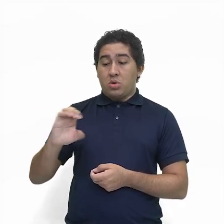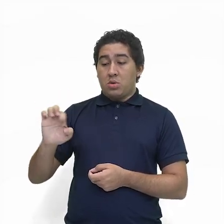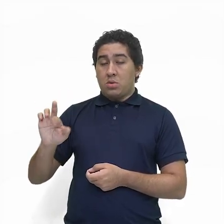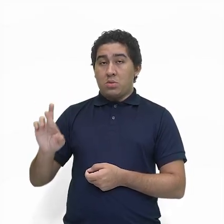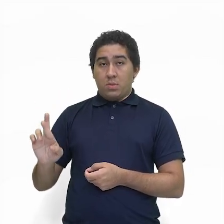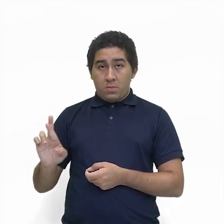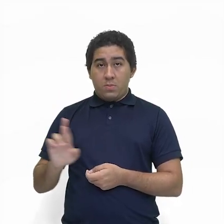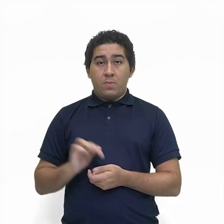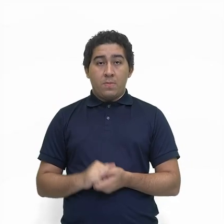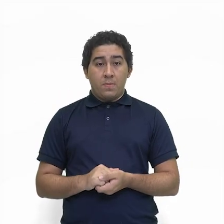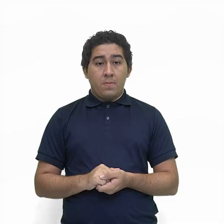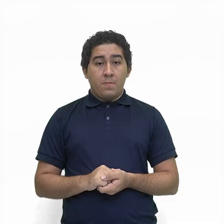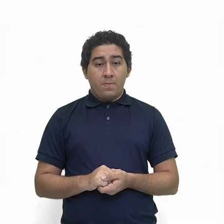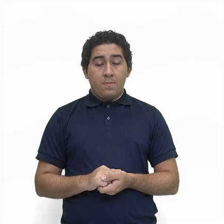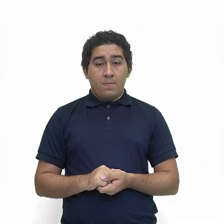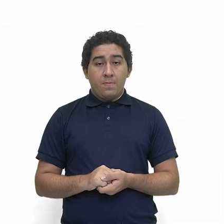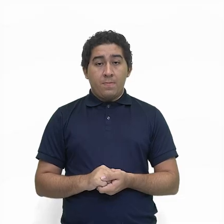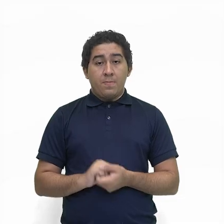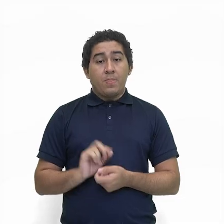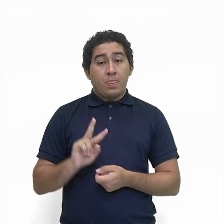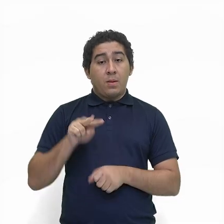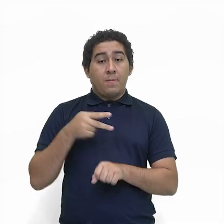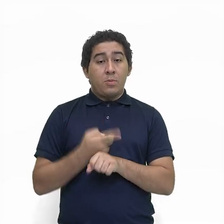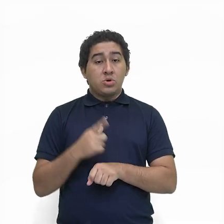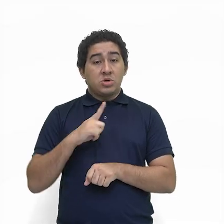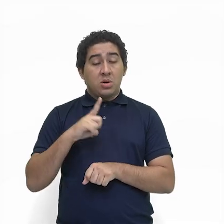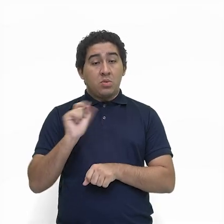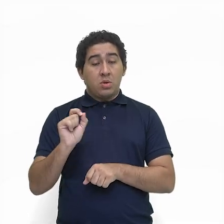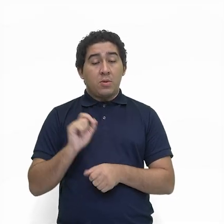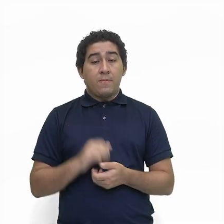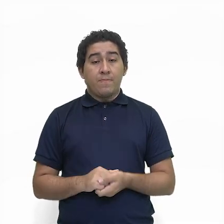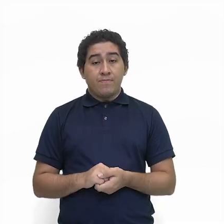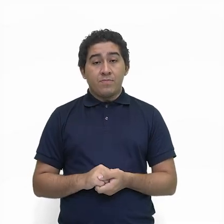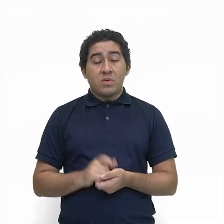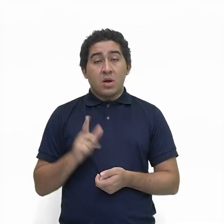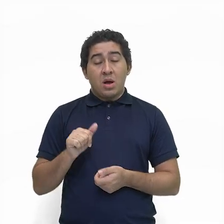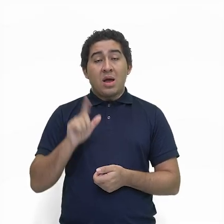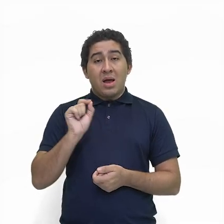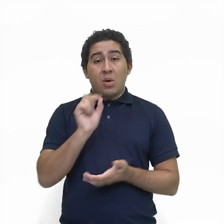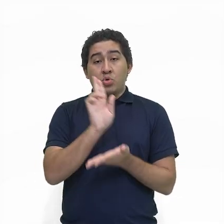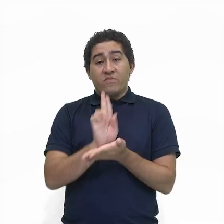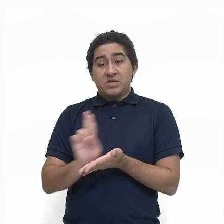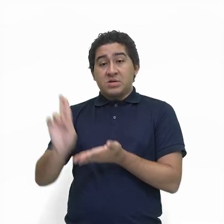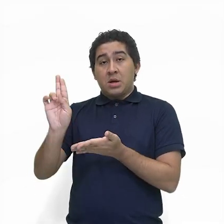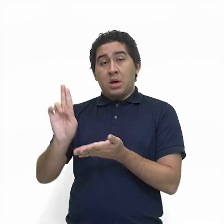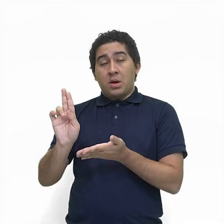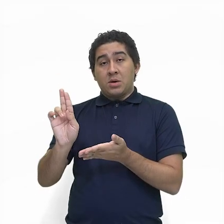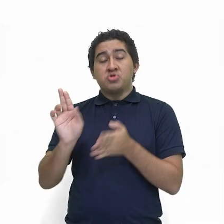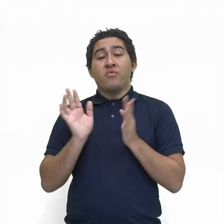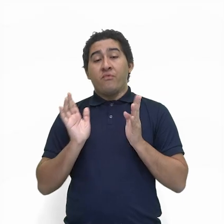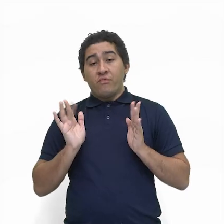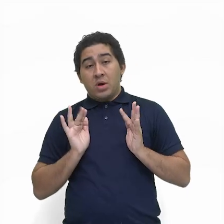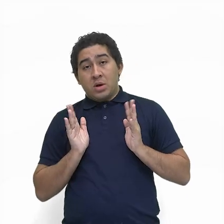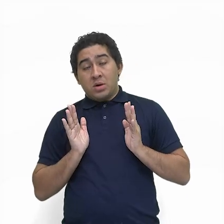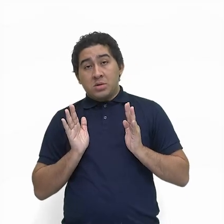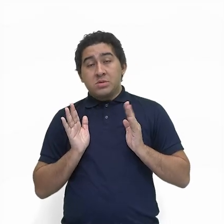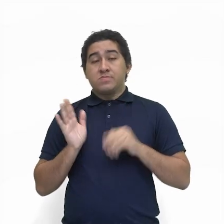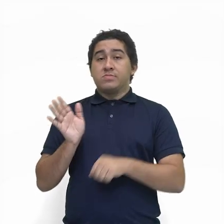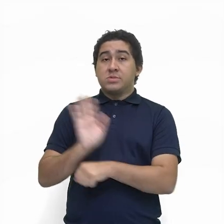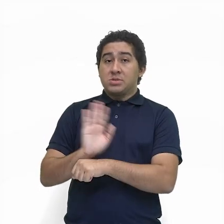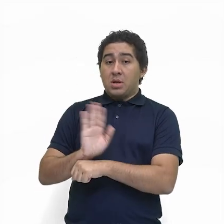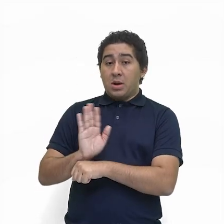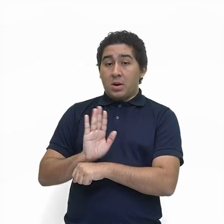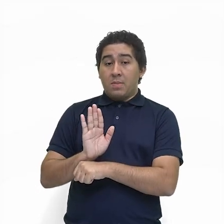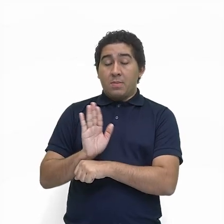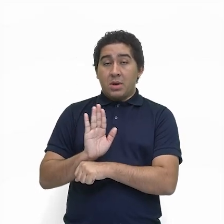soccer. E na sequência, nós temos aí ó, a universidade, férias, cinema